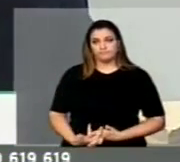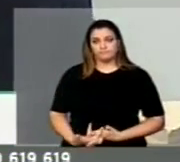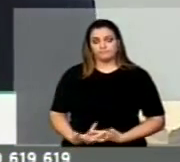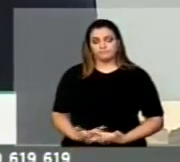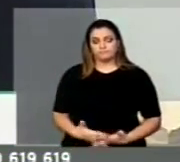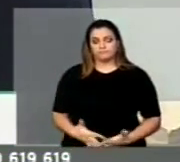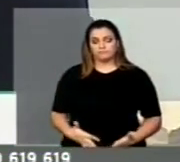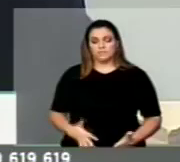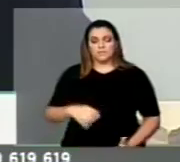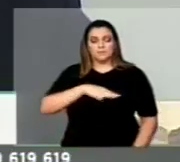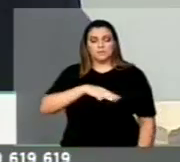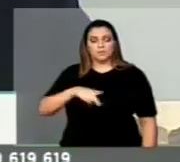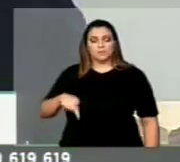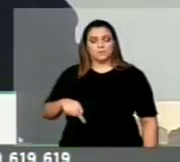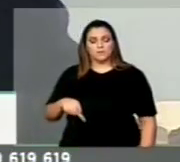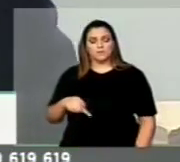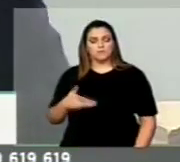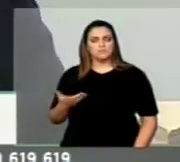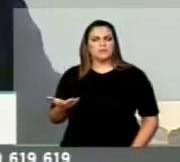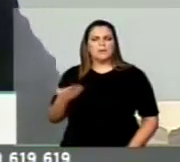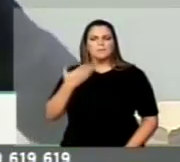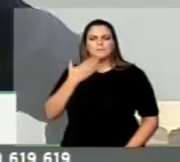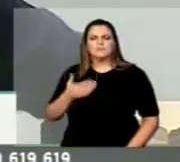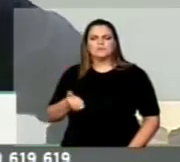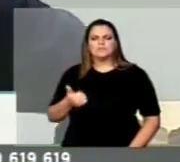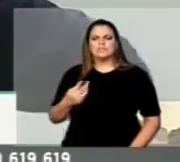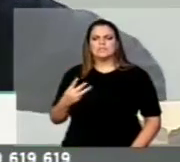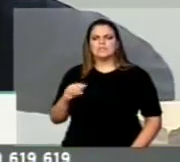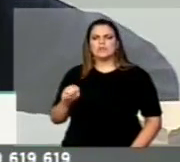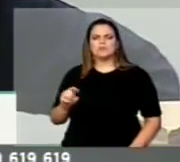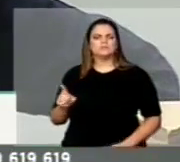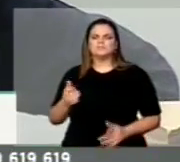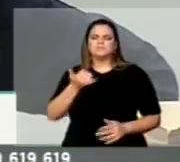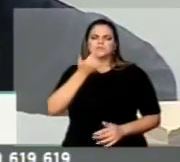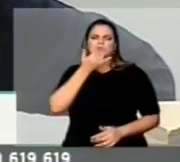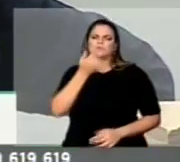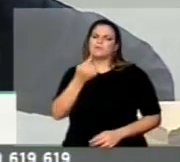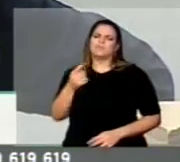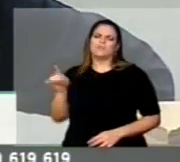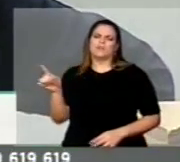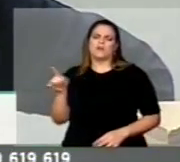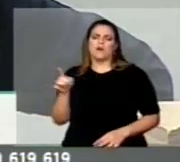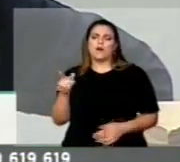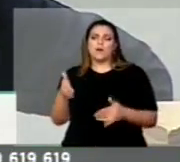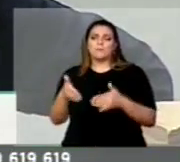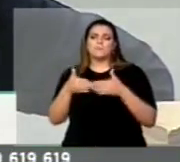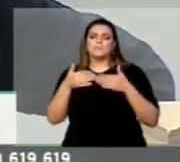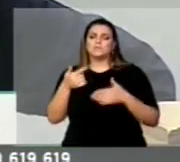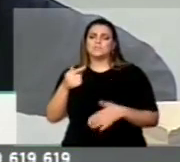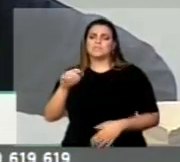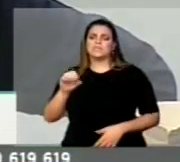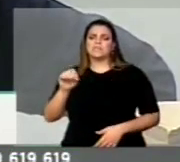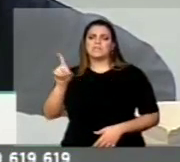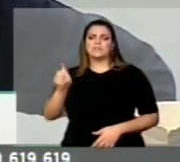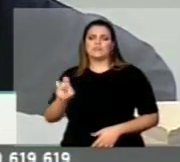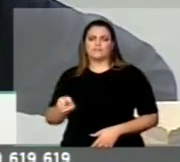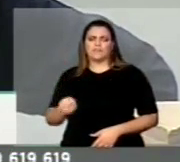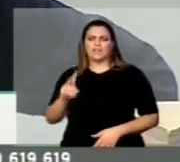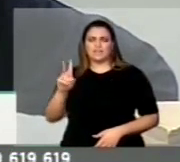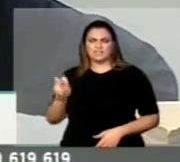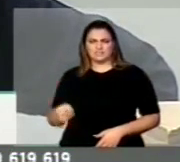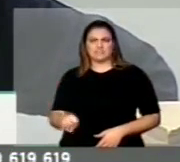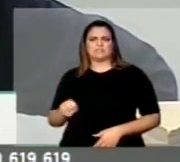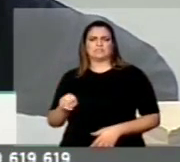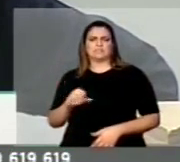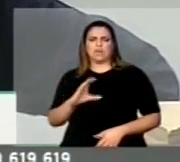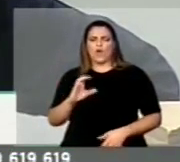Público pediu 138 milhões. O Ministério Público no pedido me pediu a condenação por 70 vezes lavagem de dinheiro, sendo que 69